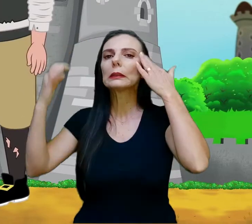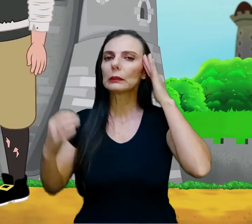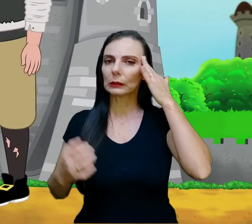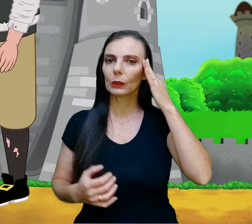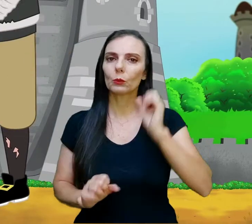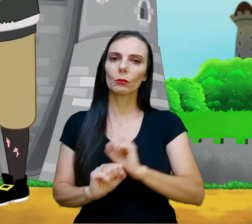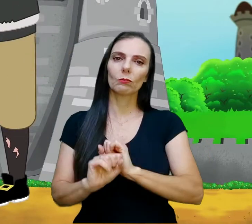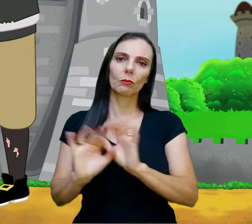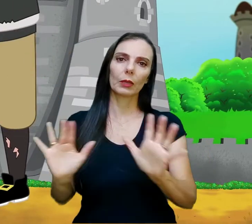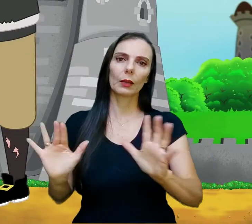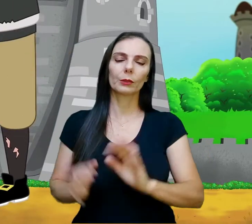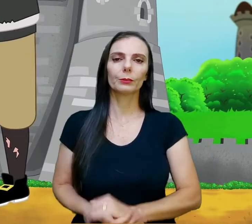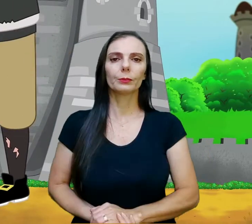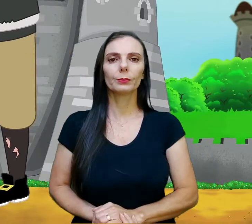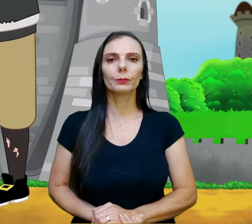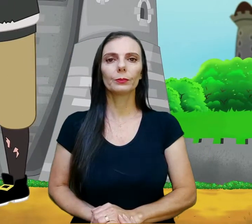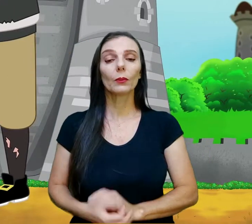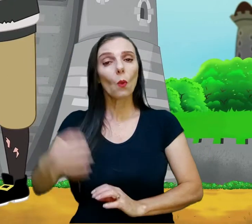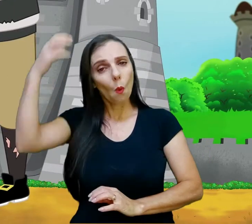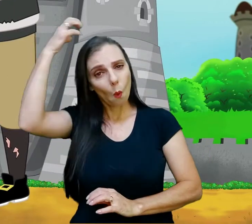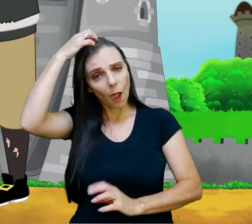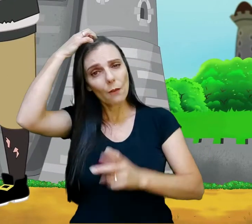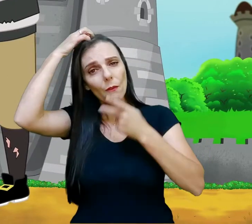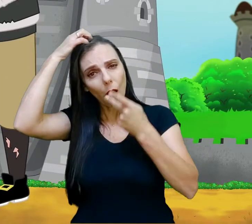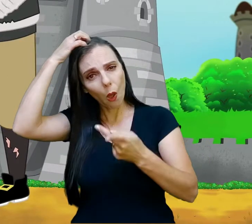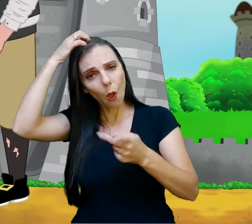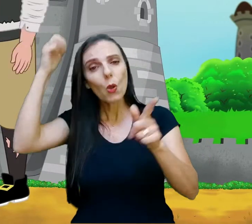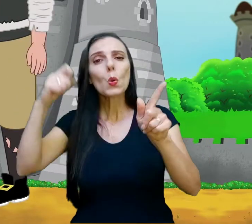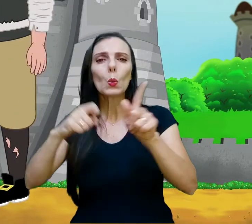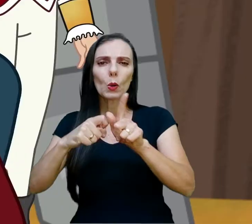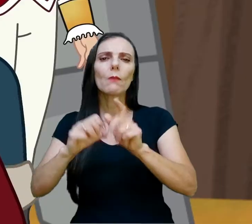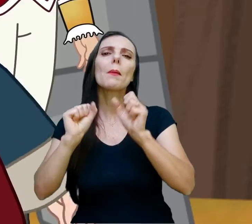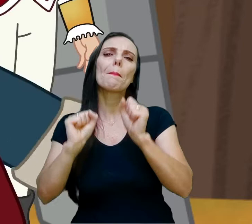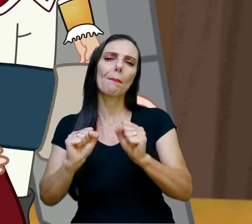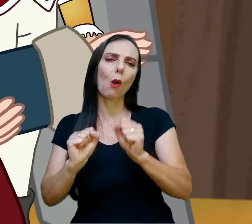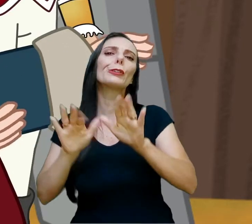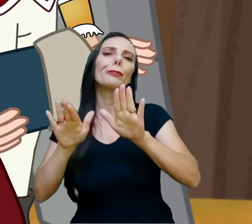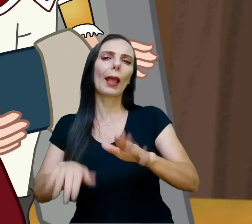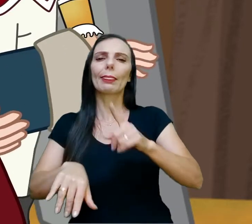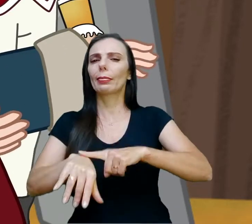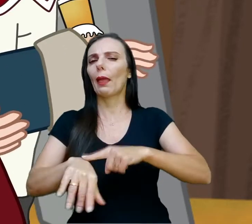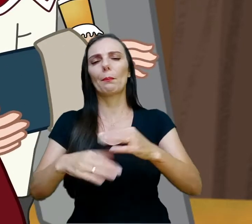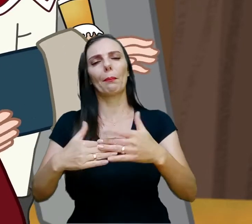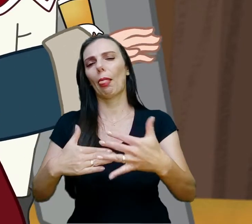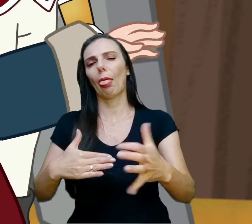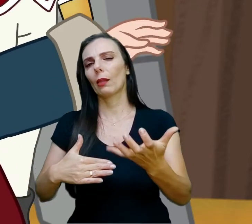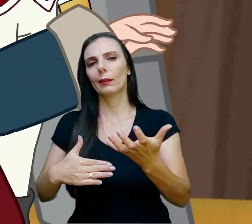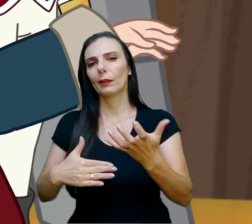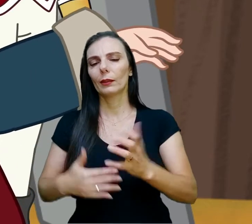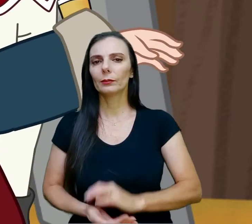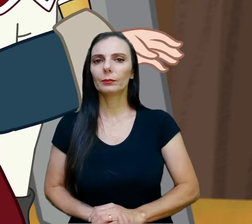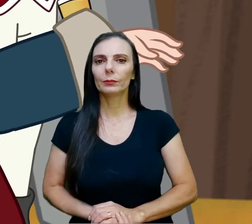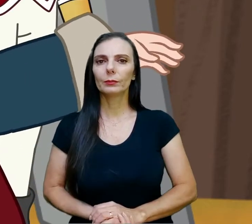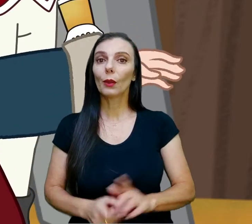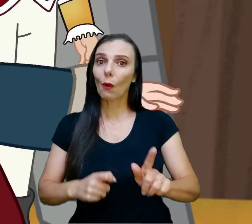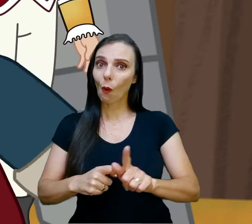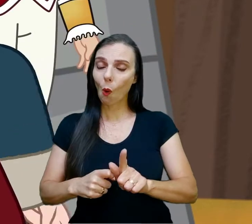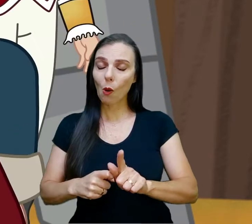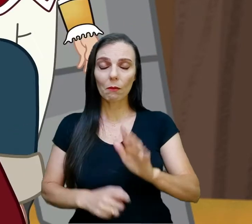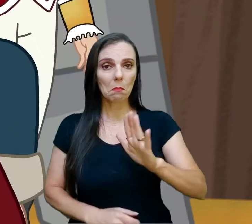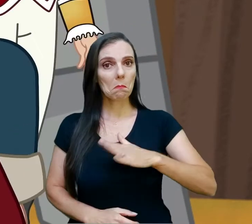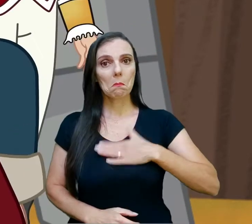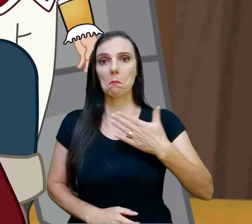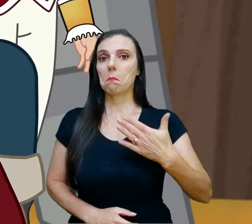ele entendeu. O rei disse que ele poderia ficar o tempo que quisesse. Gulliver ficou